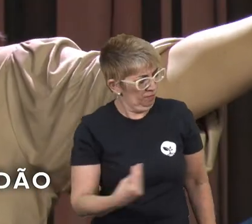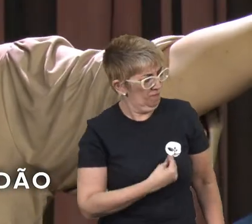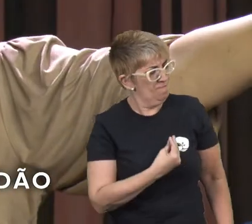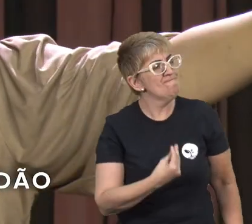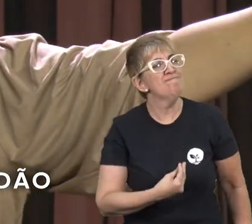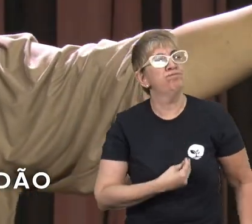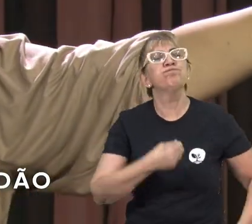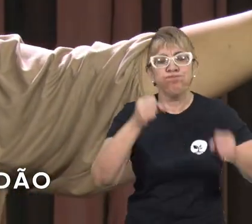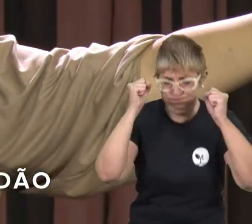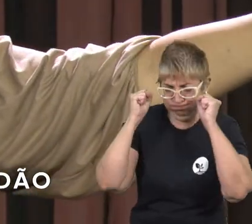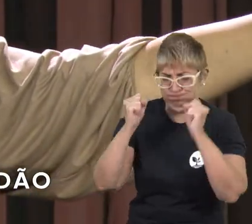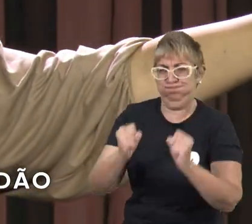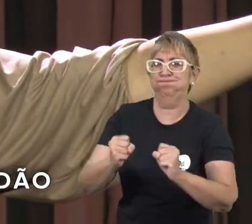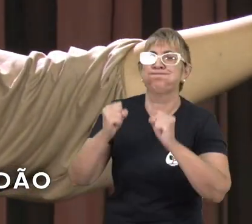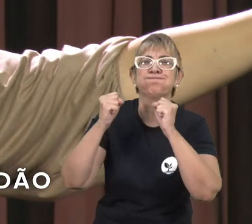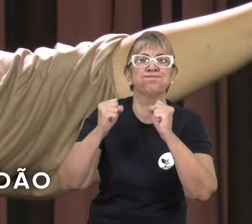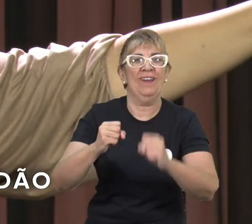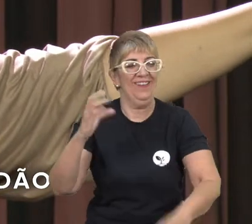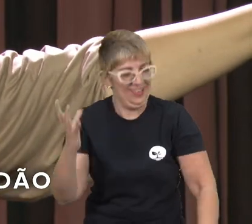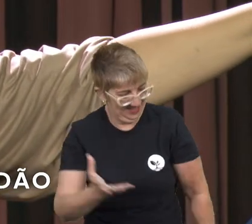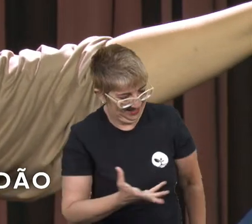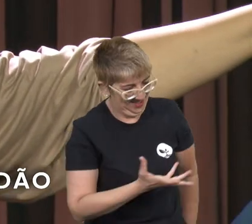Deus, viva e poderosa